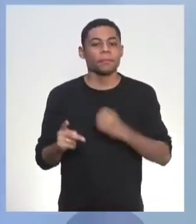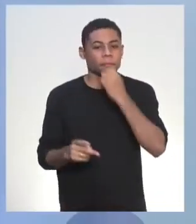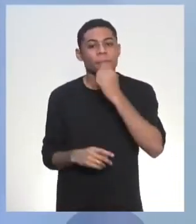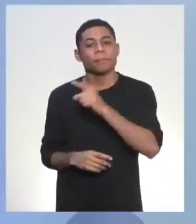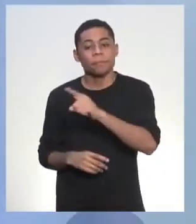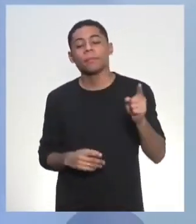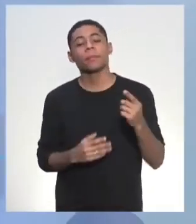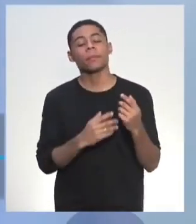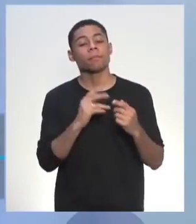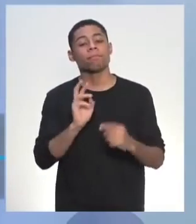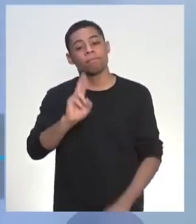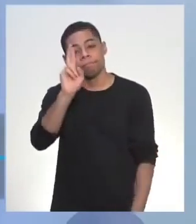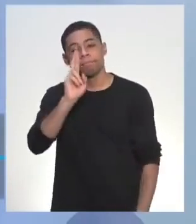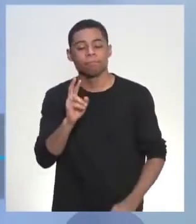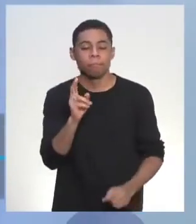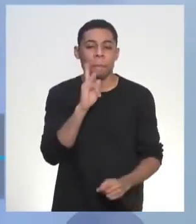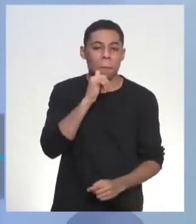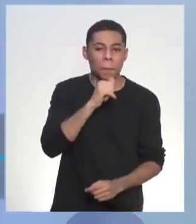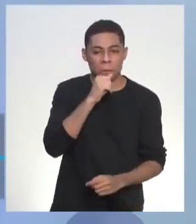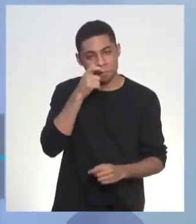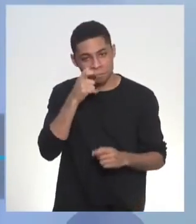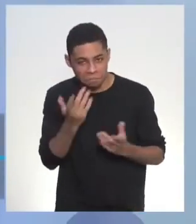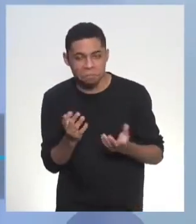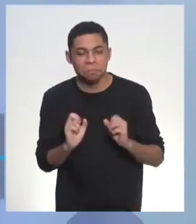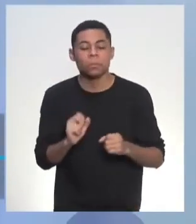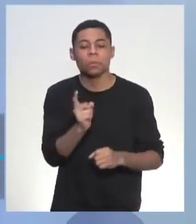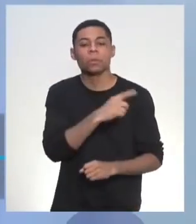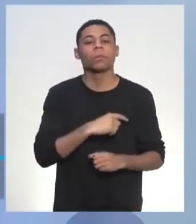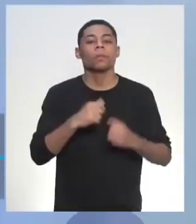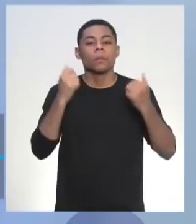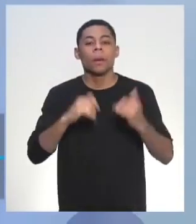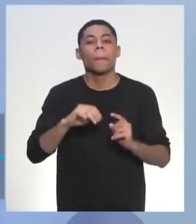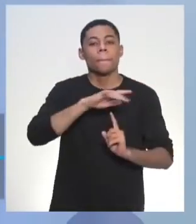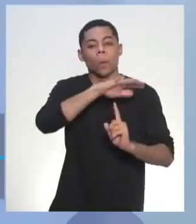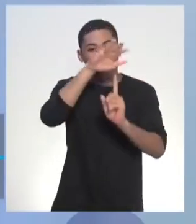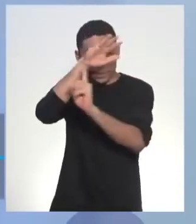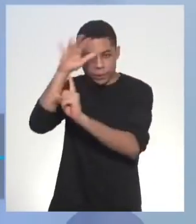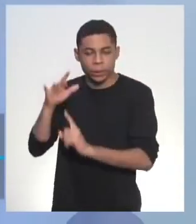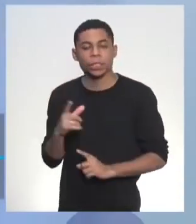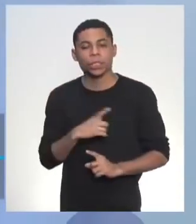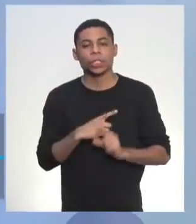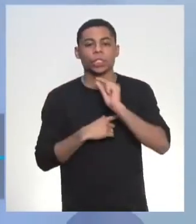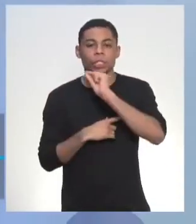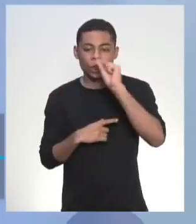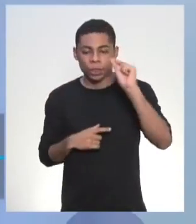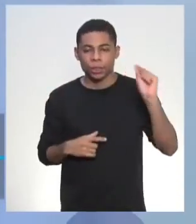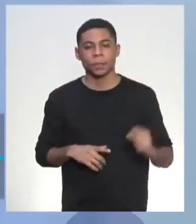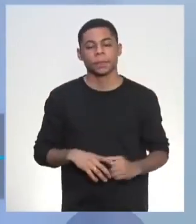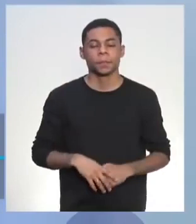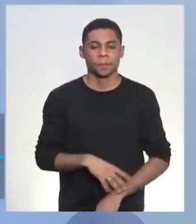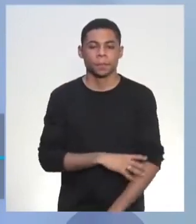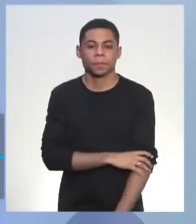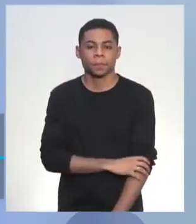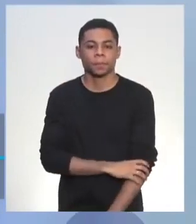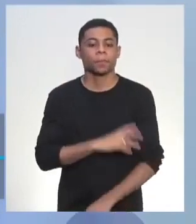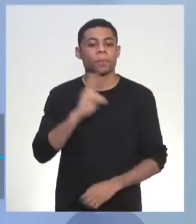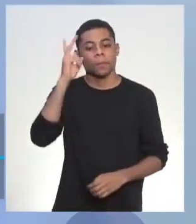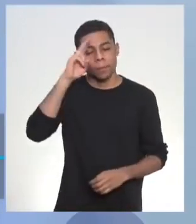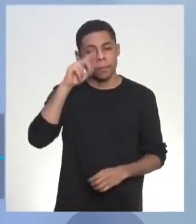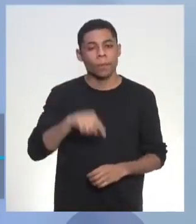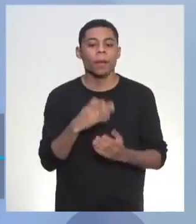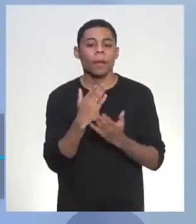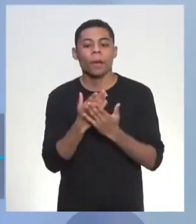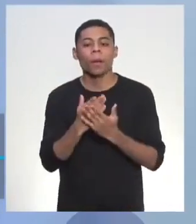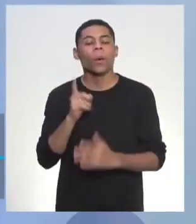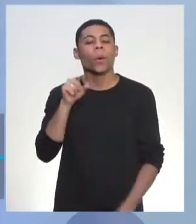estão acompanhando a gente. Hoje a aula vai ser poluição atmosférica e hídrica. Lembrando que a aula de